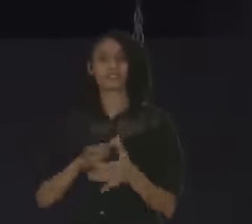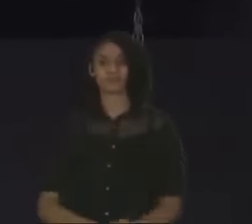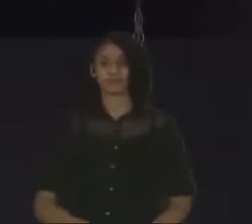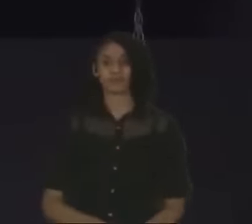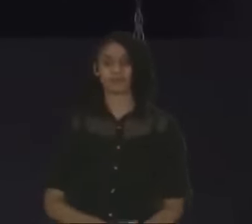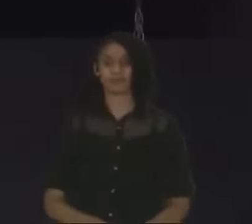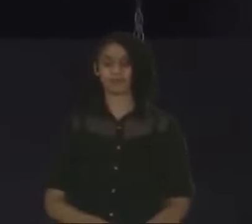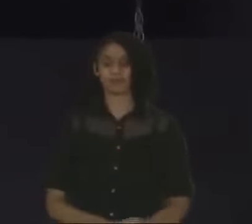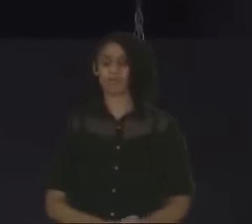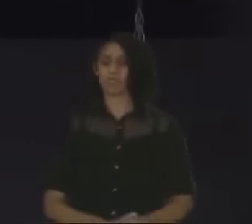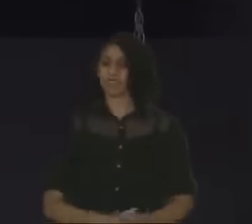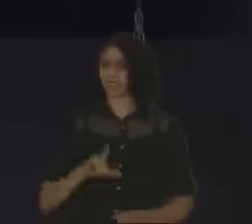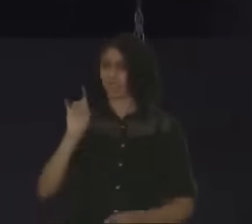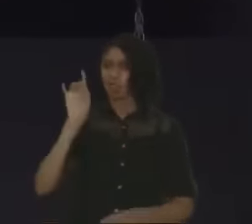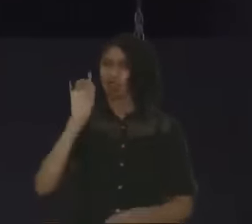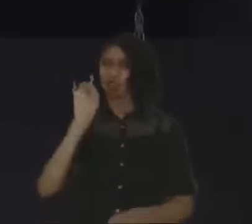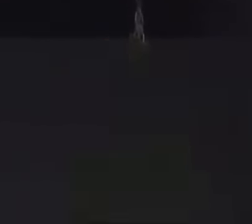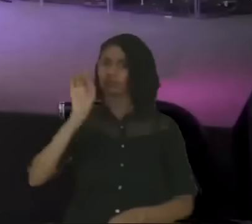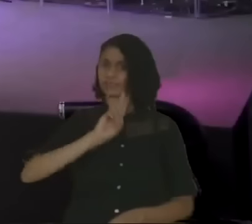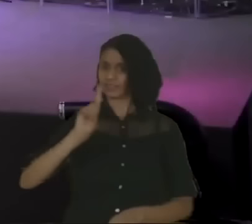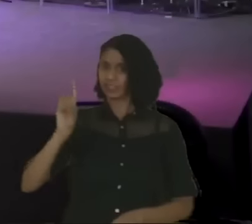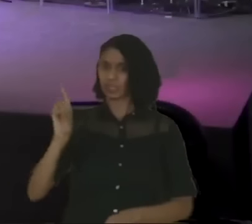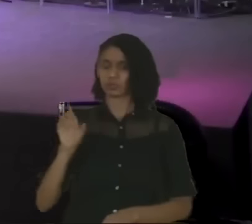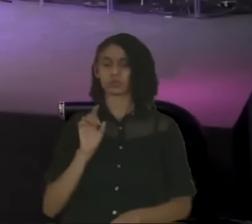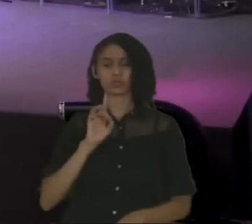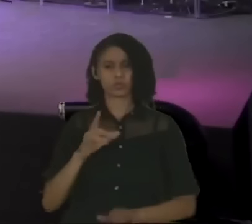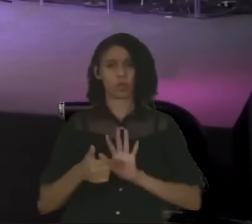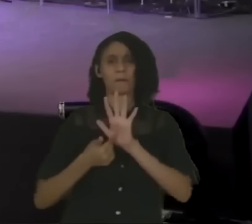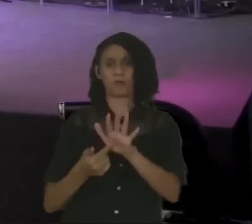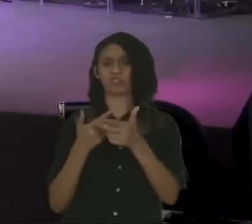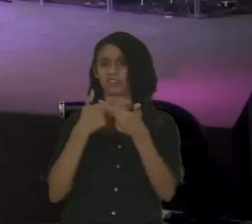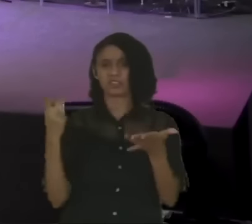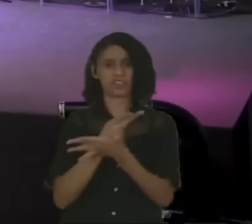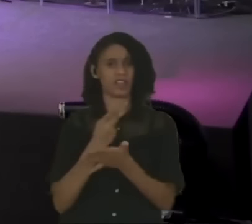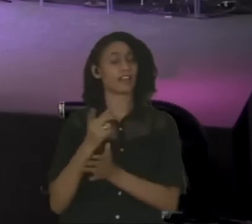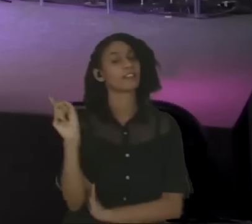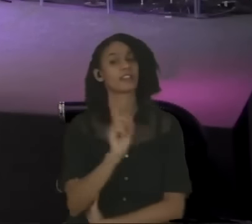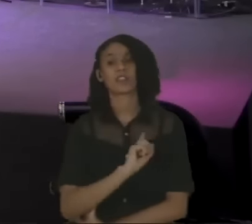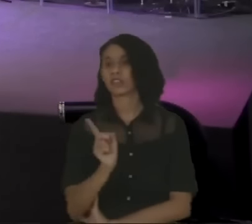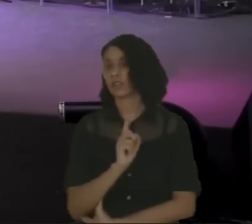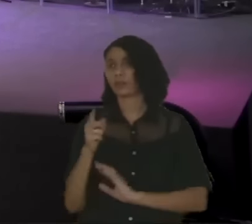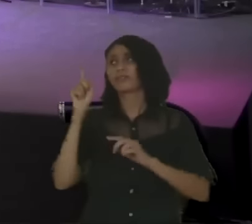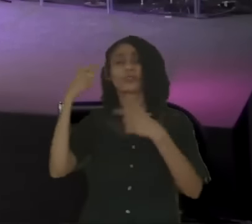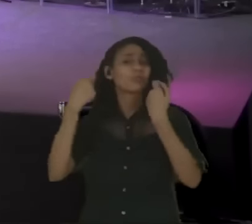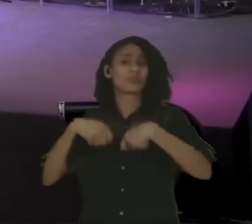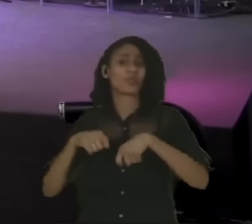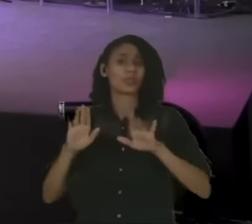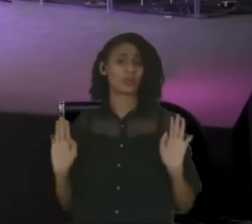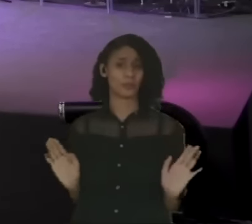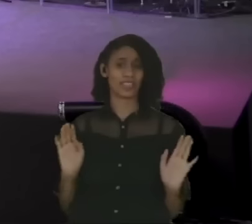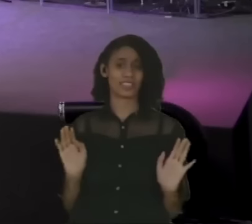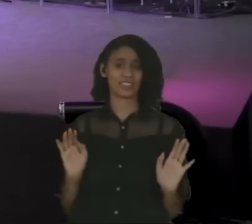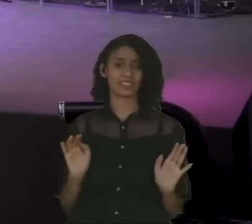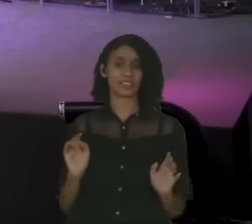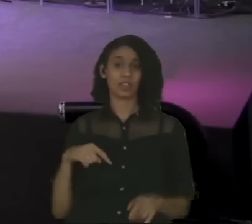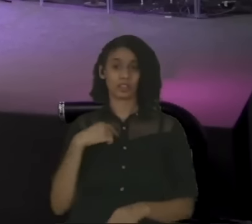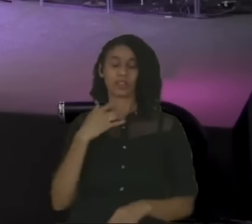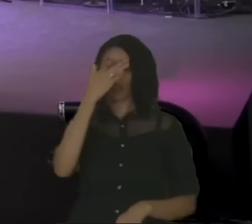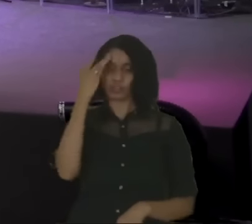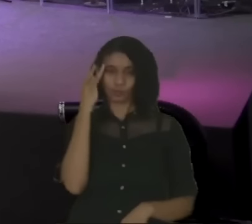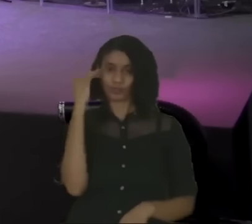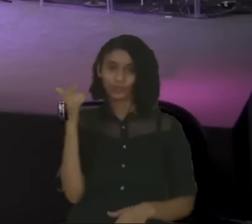ele não é aquele que tá só passando na nossa cara ele não passa na cara ele não precisa passar na cara ele não tem uma autoestima baixa quem passa na cara que a gente